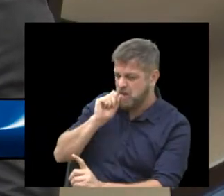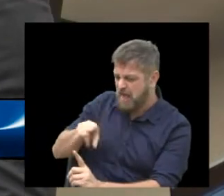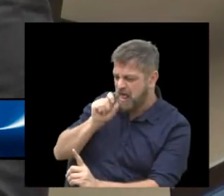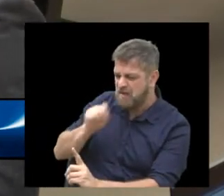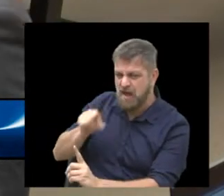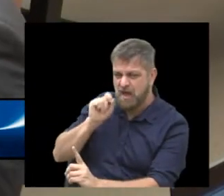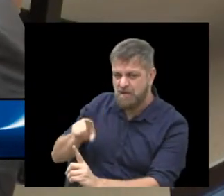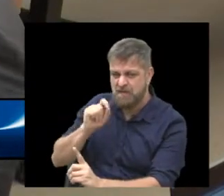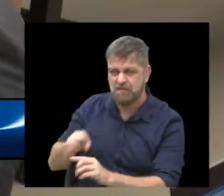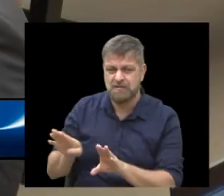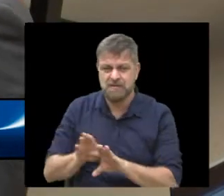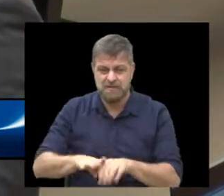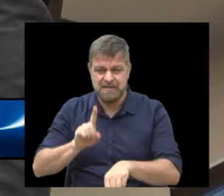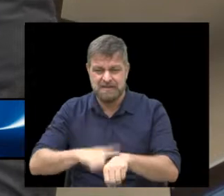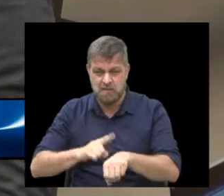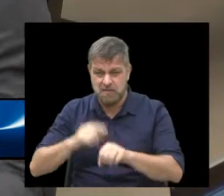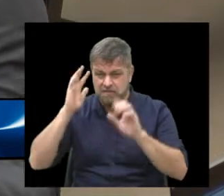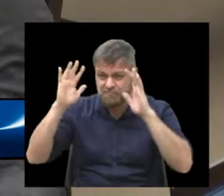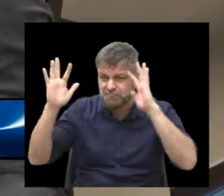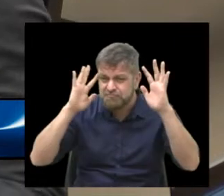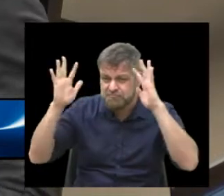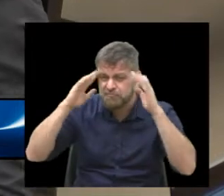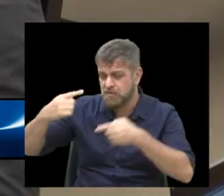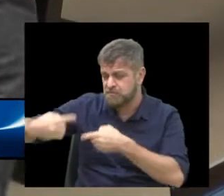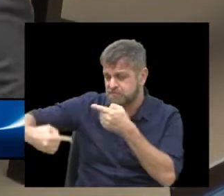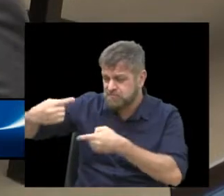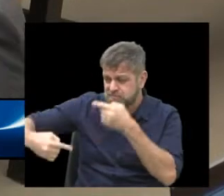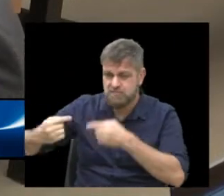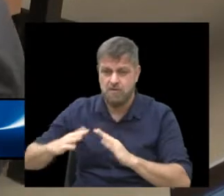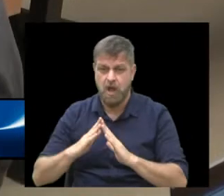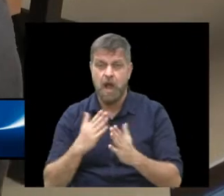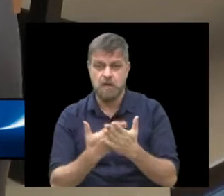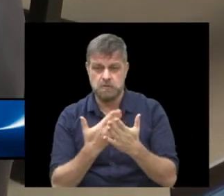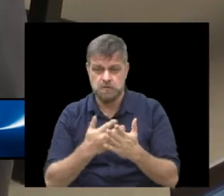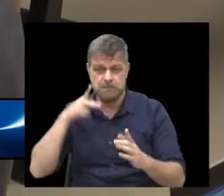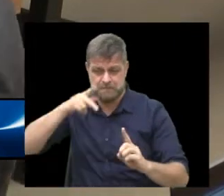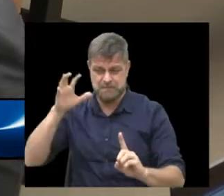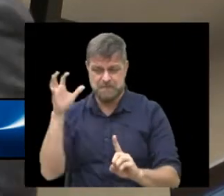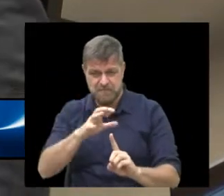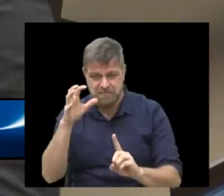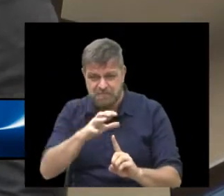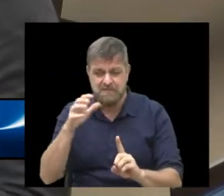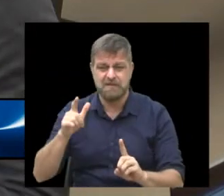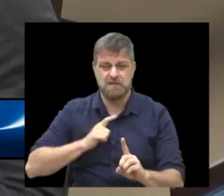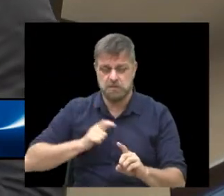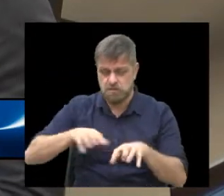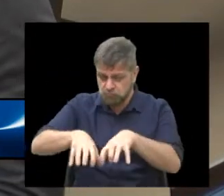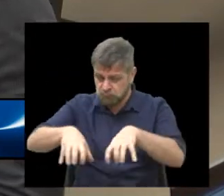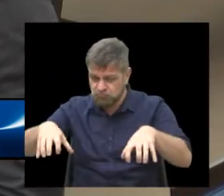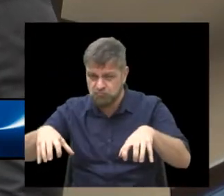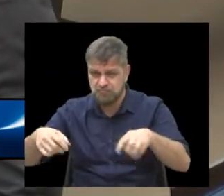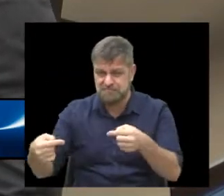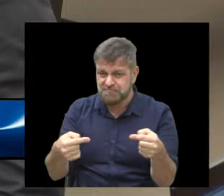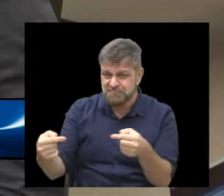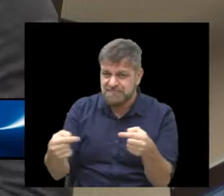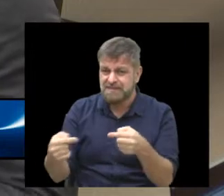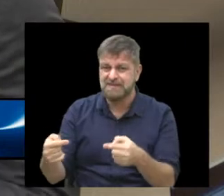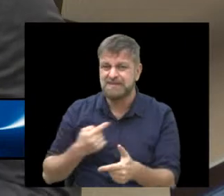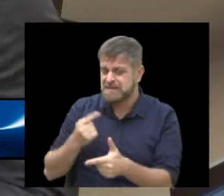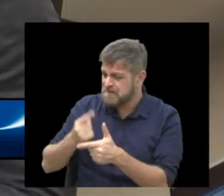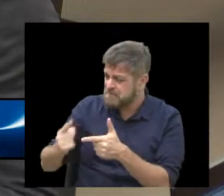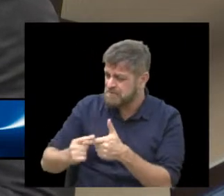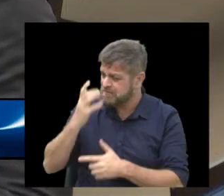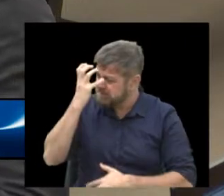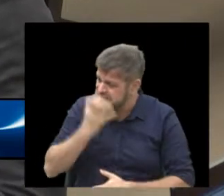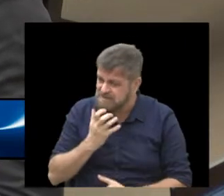nas discussões mais ideológicas aqui, escola sem partido, que vem pessoas da esquerda e da direita, acontecem problemas tão